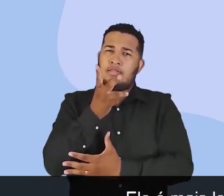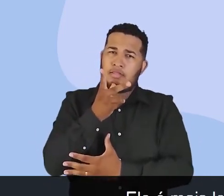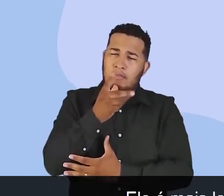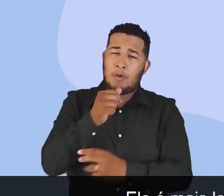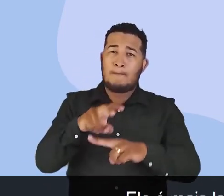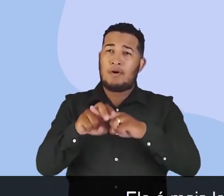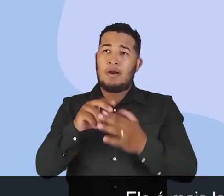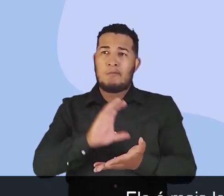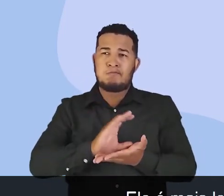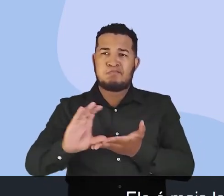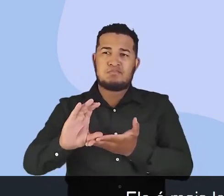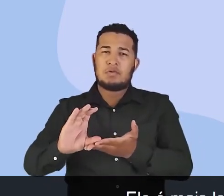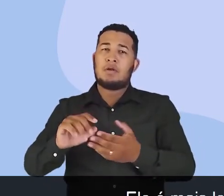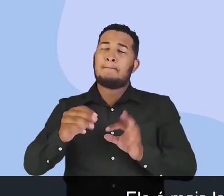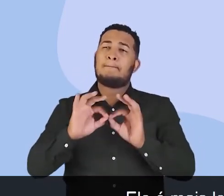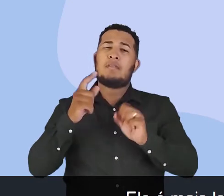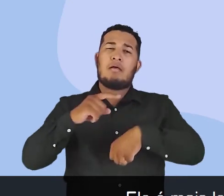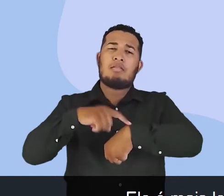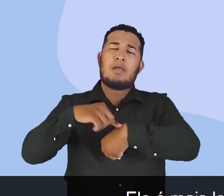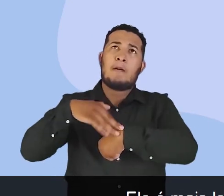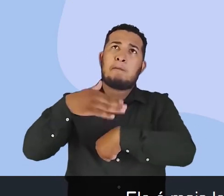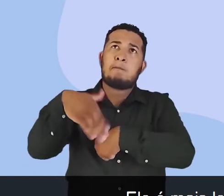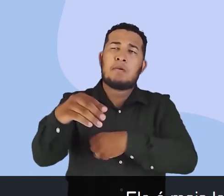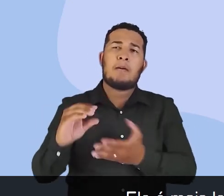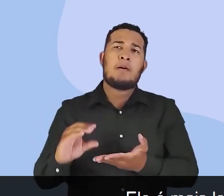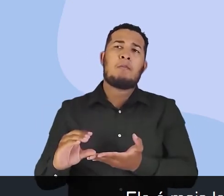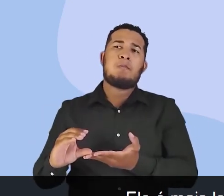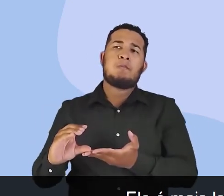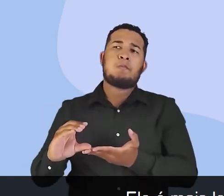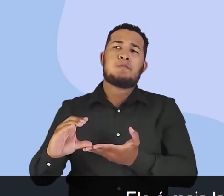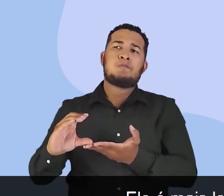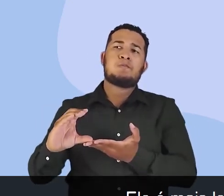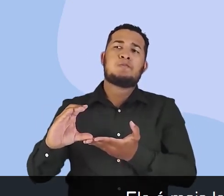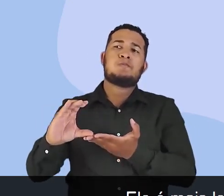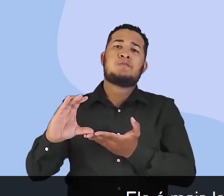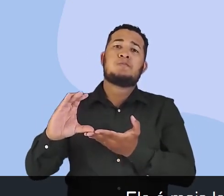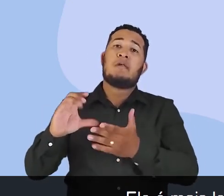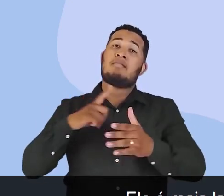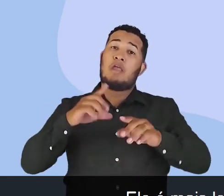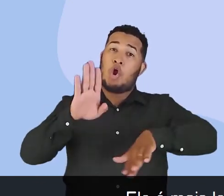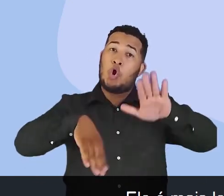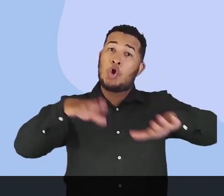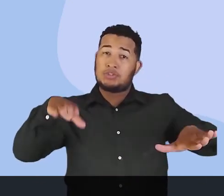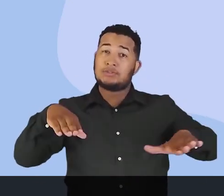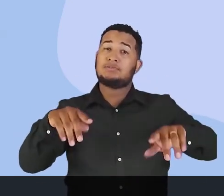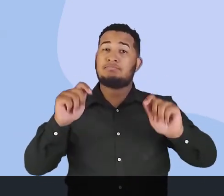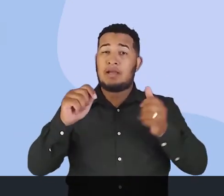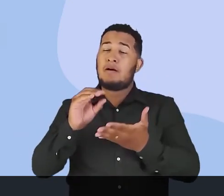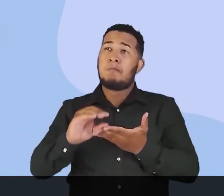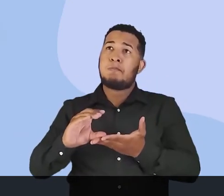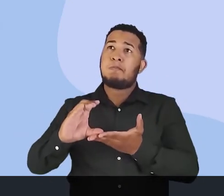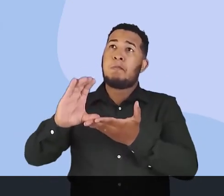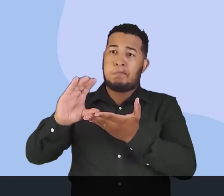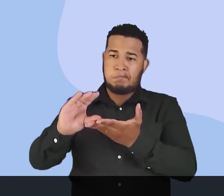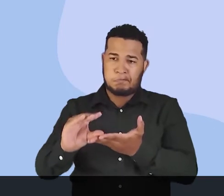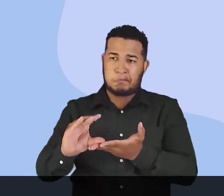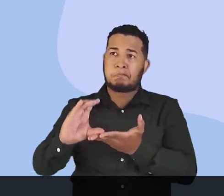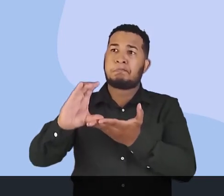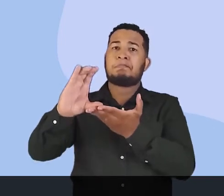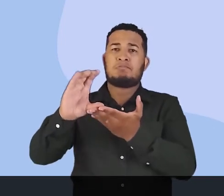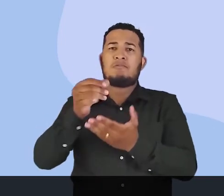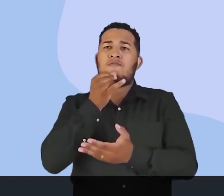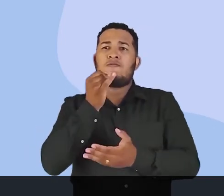mais lento, pois são investimentos a longo prazo, susceptíveis a oscilações repentinas do mercado.